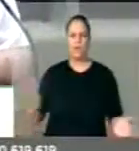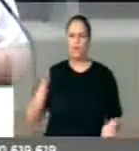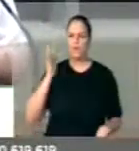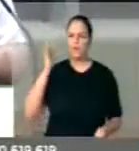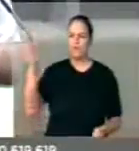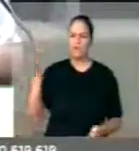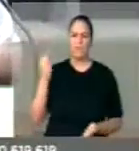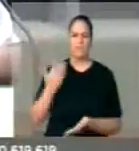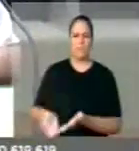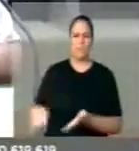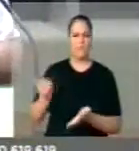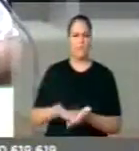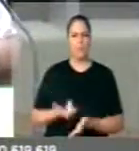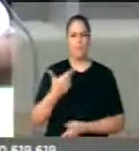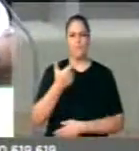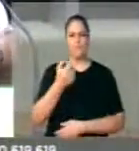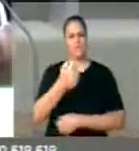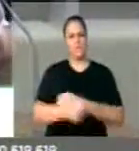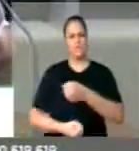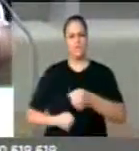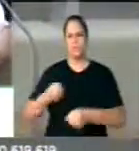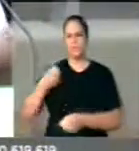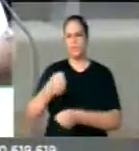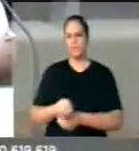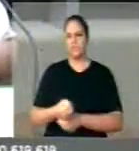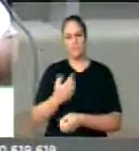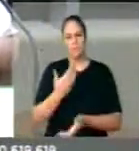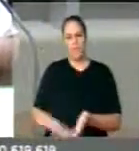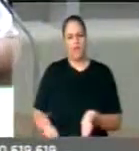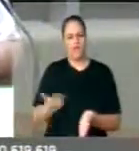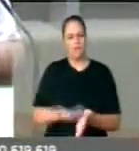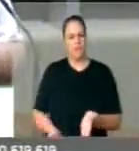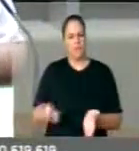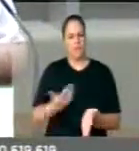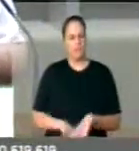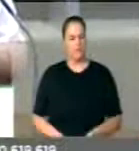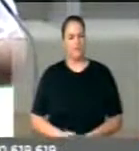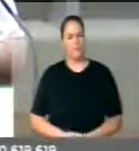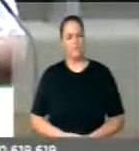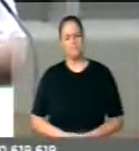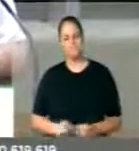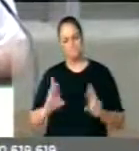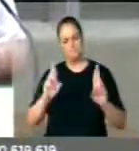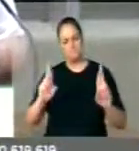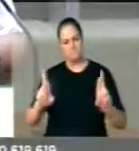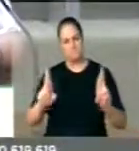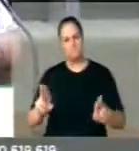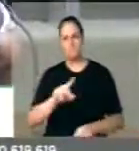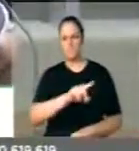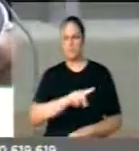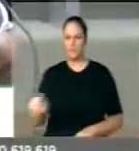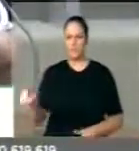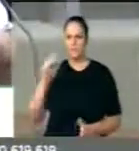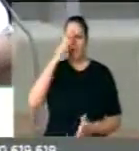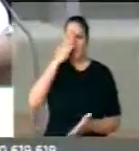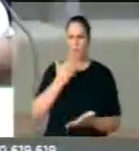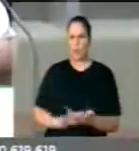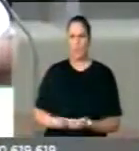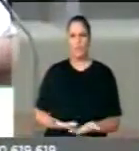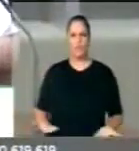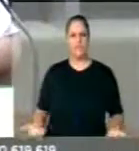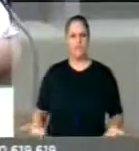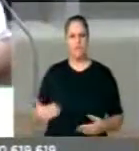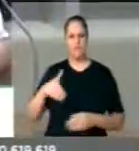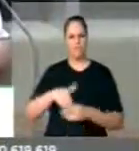pelos próximos 20 anos. Conto com a confiança e o voto de vossas excelências para que possamos, de